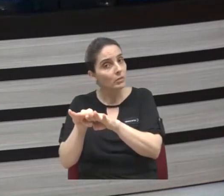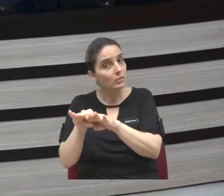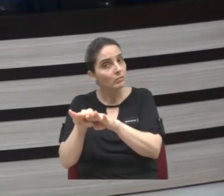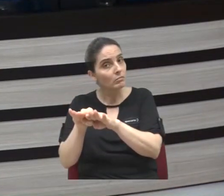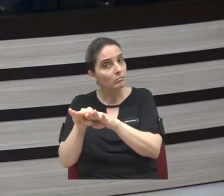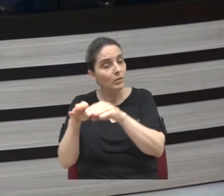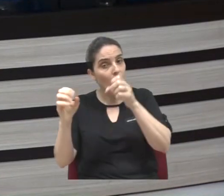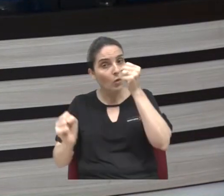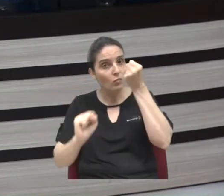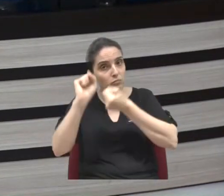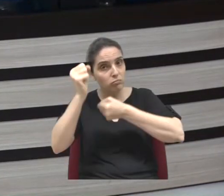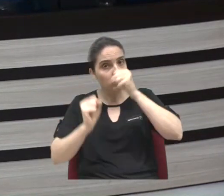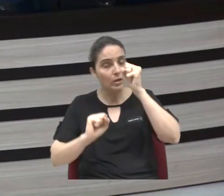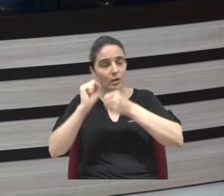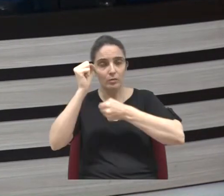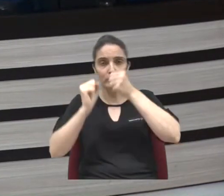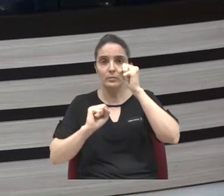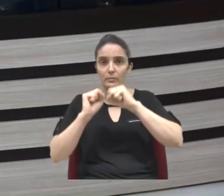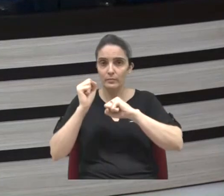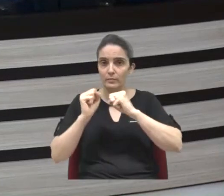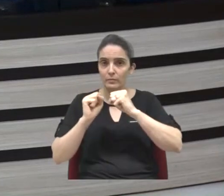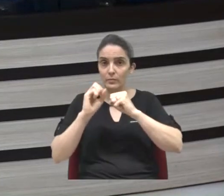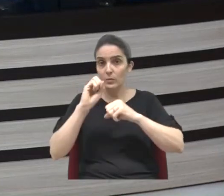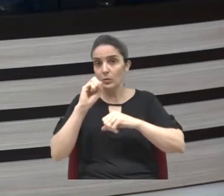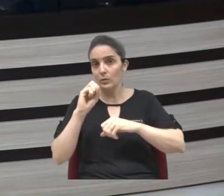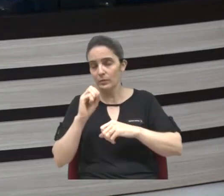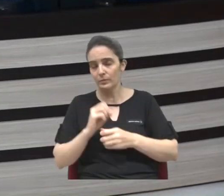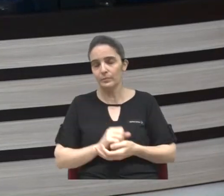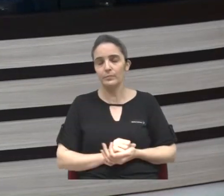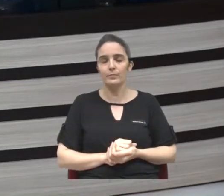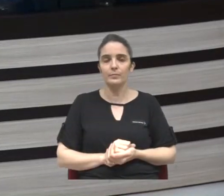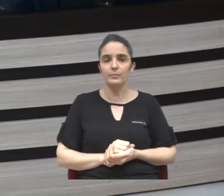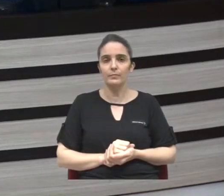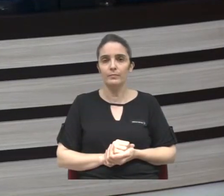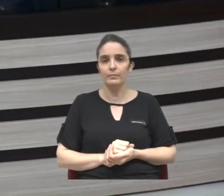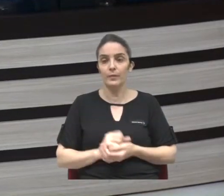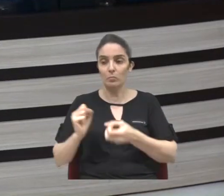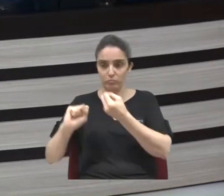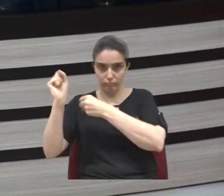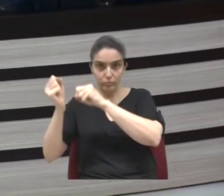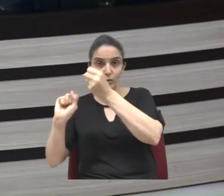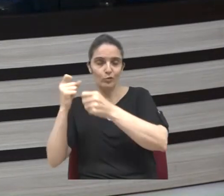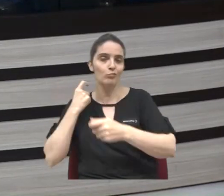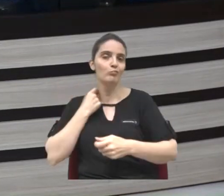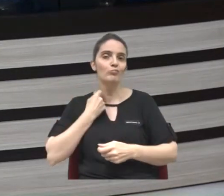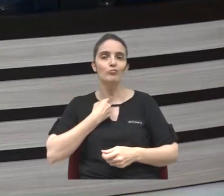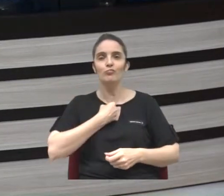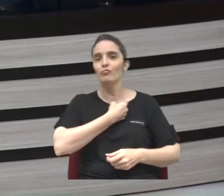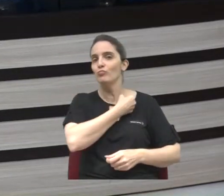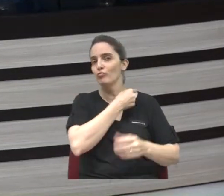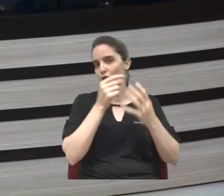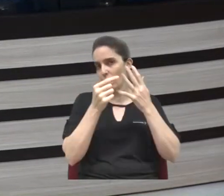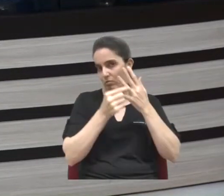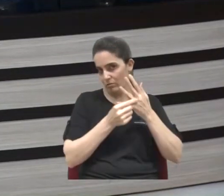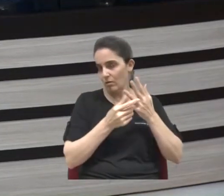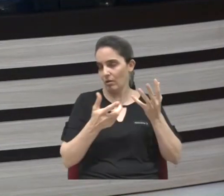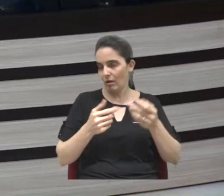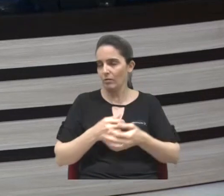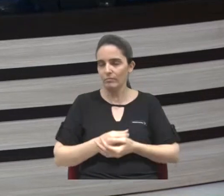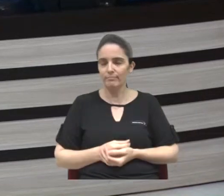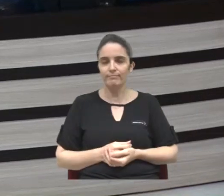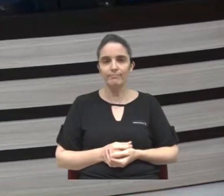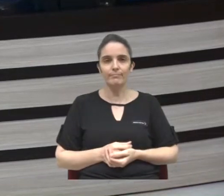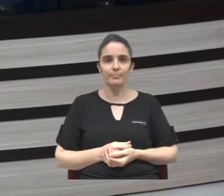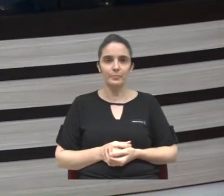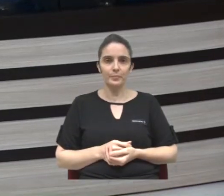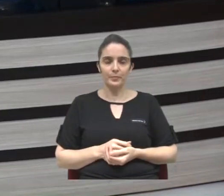foram derrubadas e fizeram barracão para a fábrica de joia. Não podemos esquecer que quase a